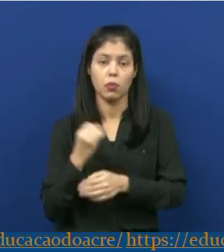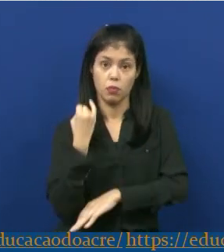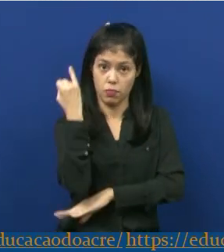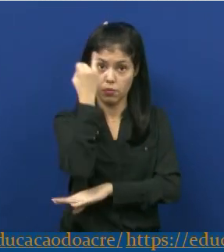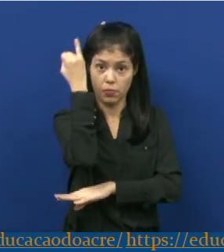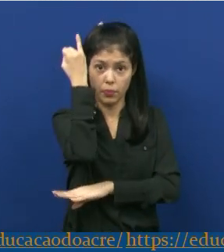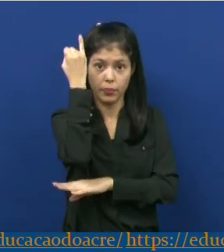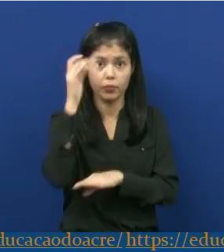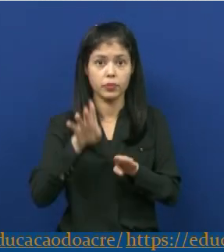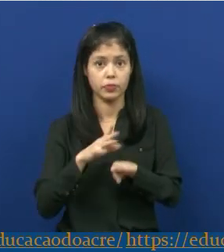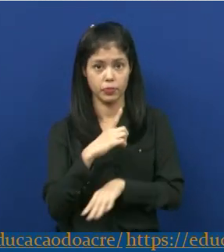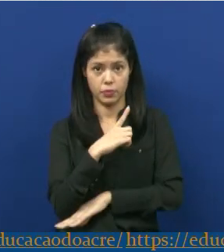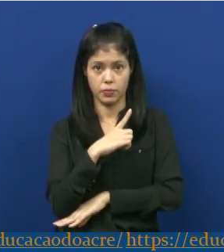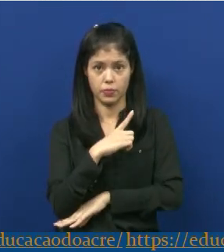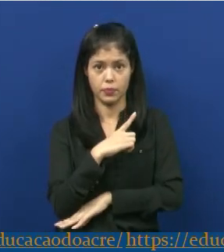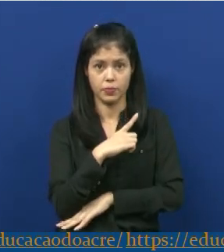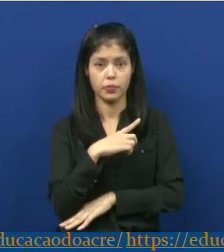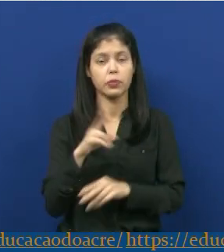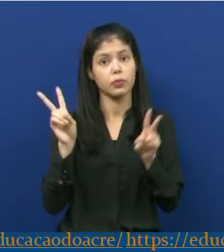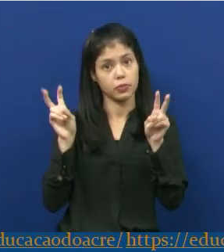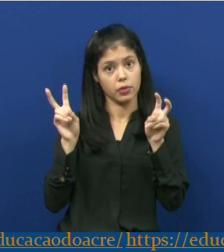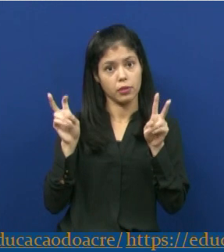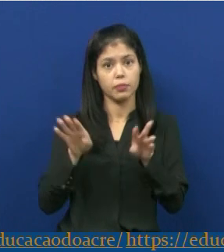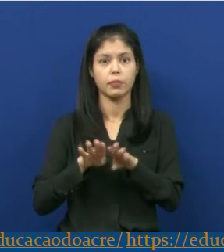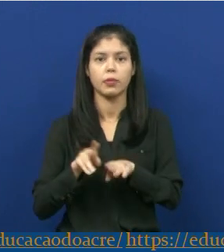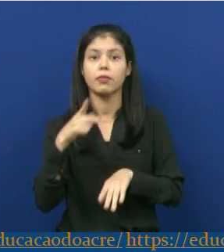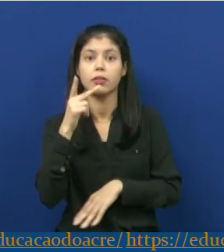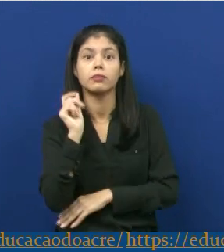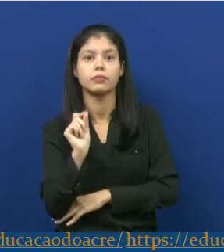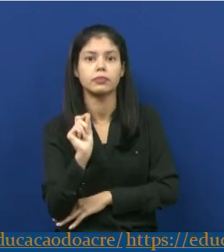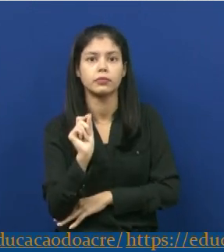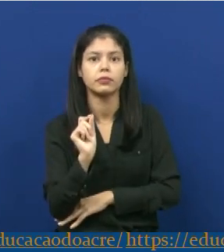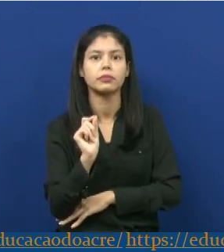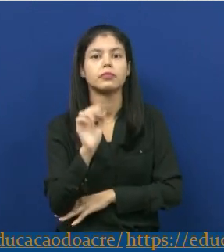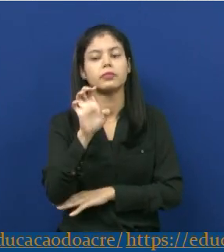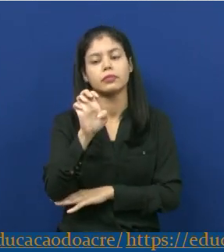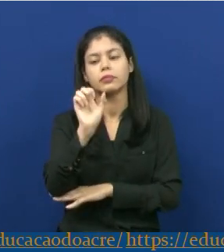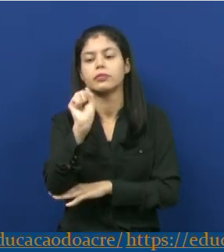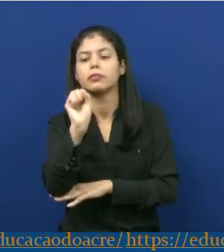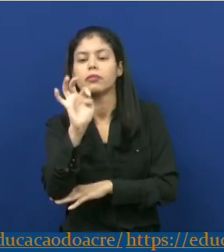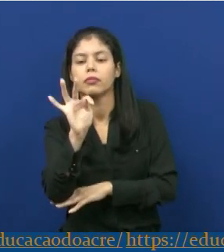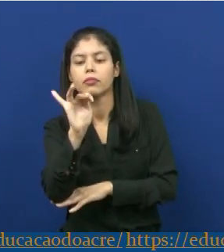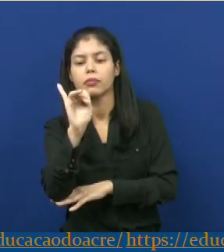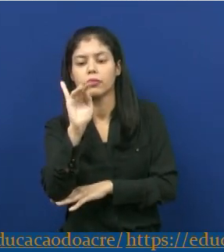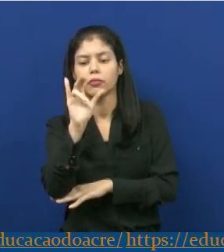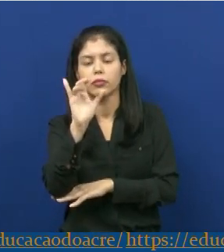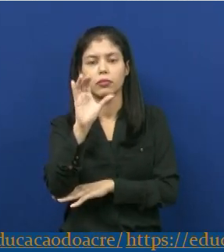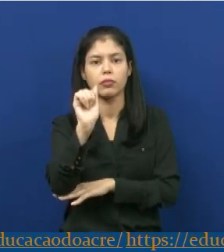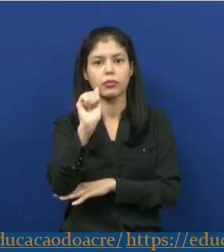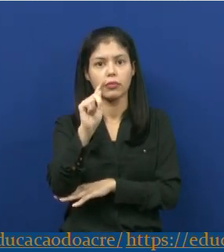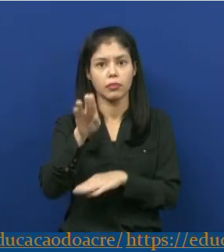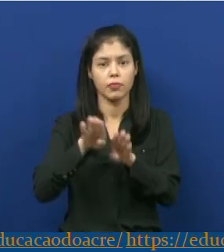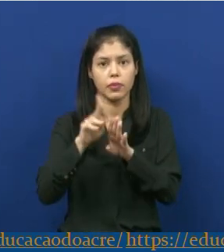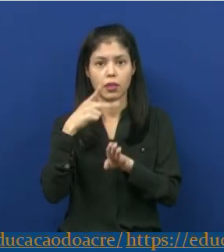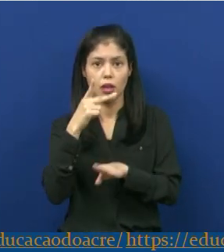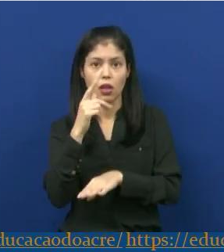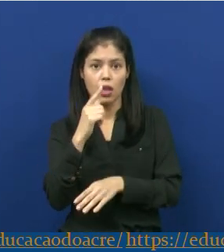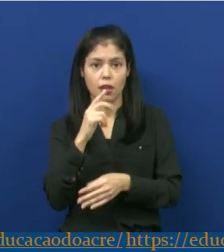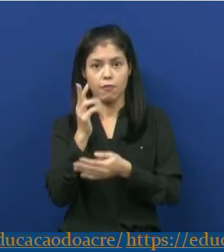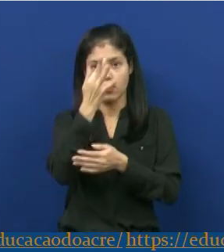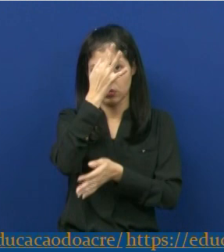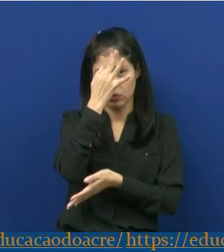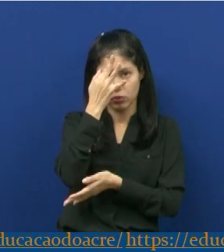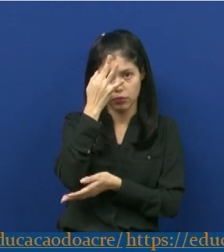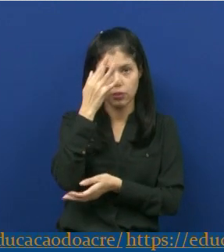tentar definir esse conceito é dizer que a estética é um ramo da filosofia que ela está preocupada